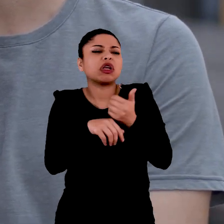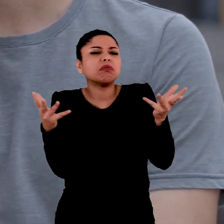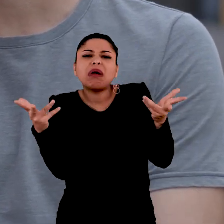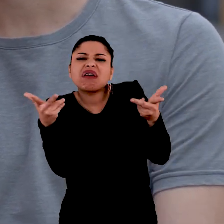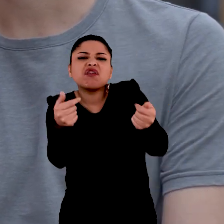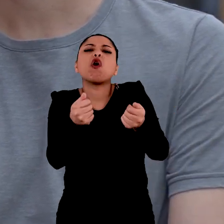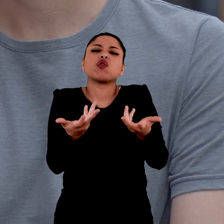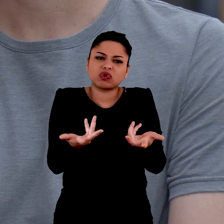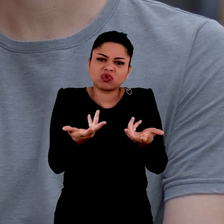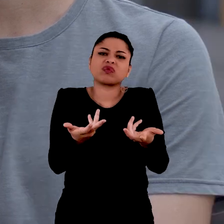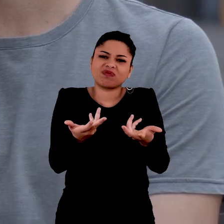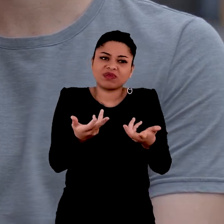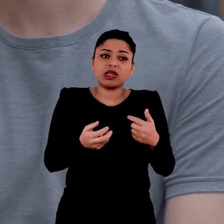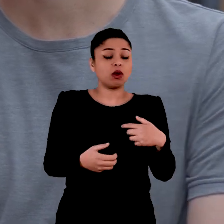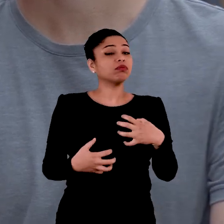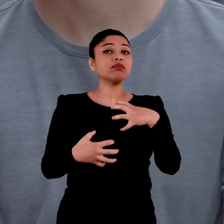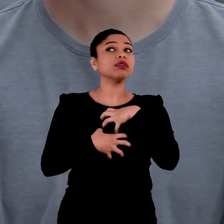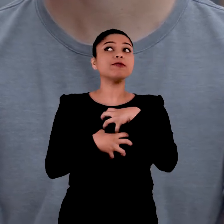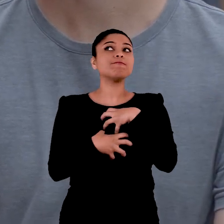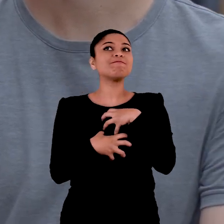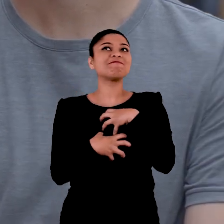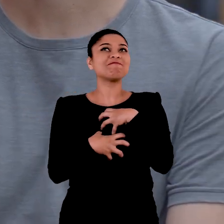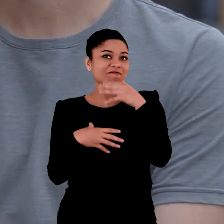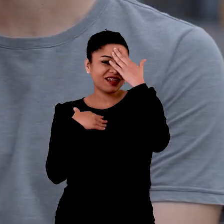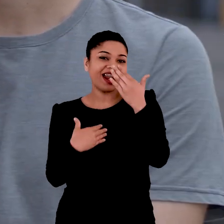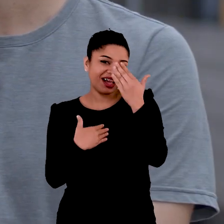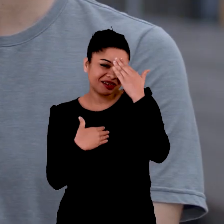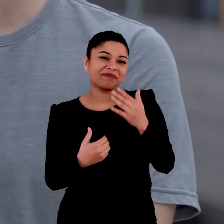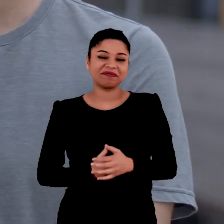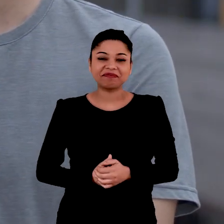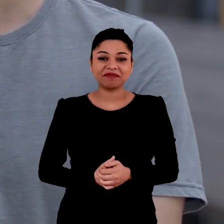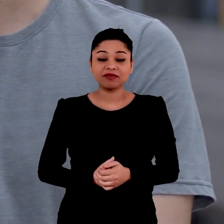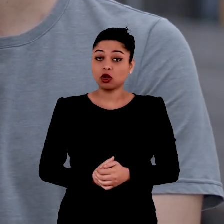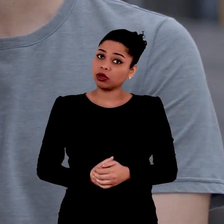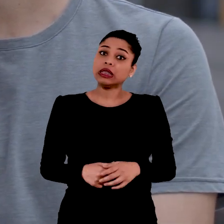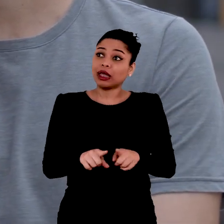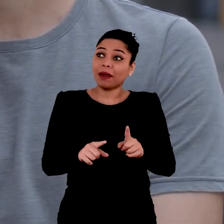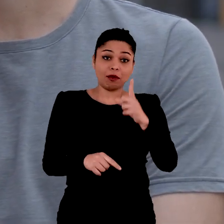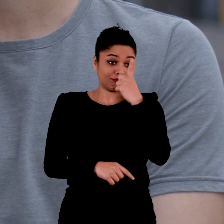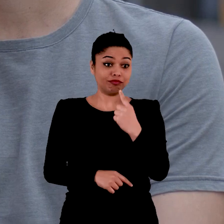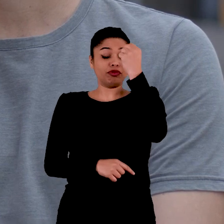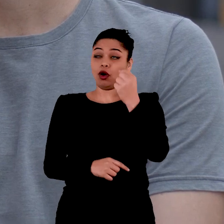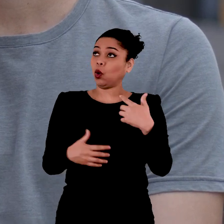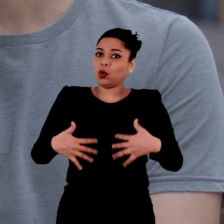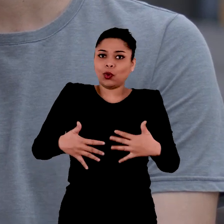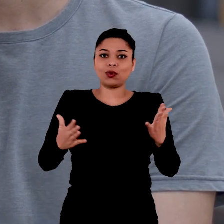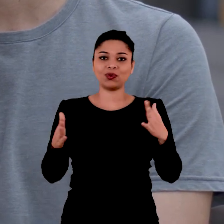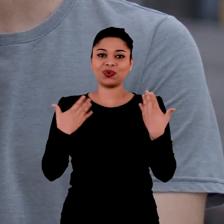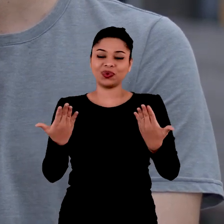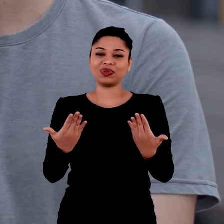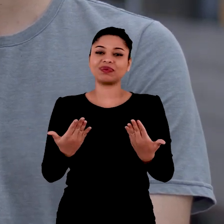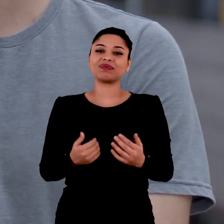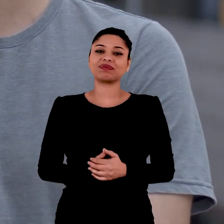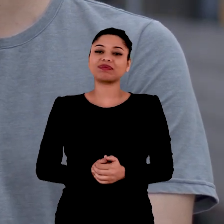assim, porque é um prêmio que tem programas muito diversos, né? Então, para a gente é muito interessante ver esse projeto no